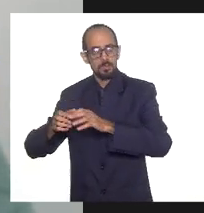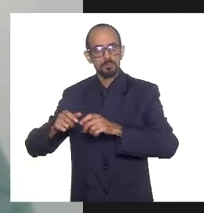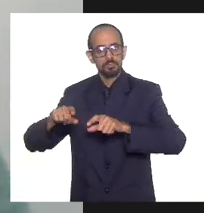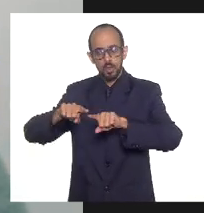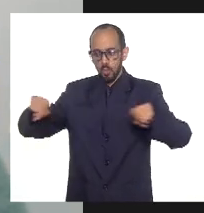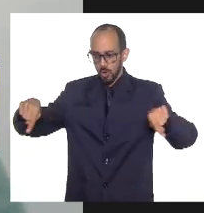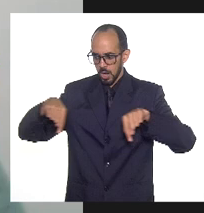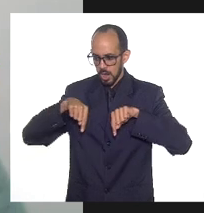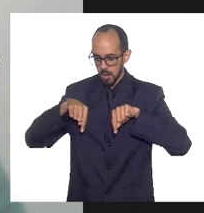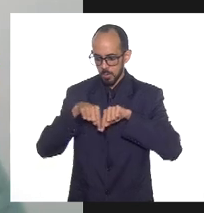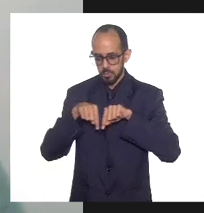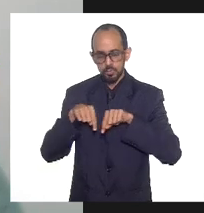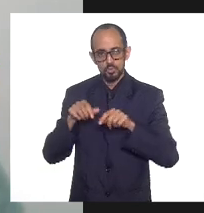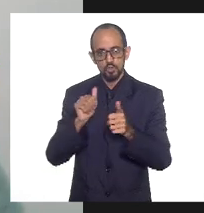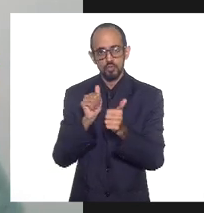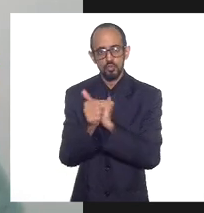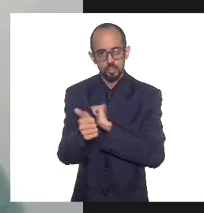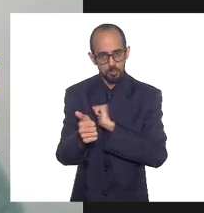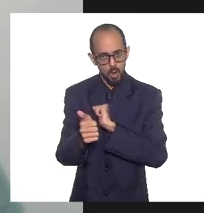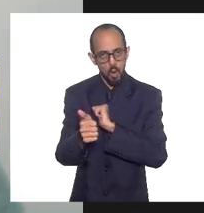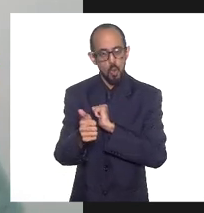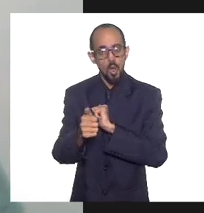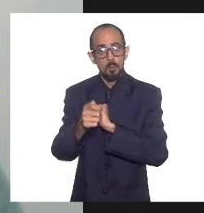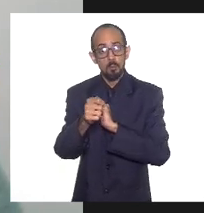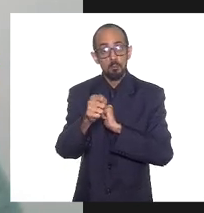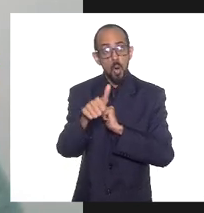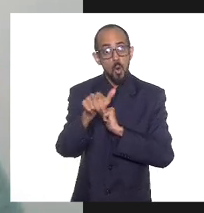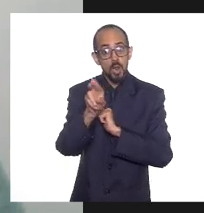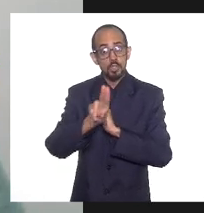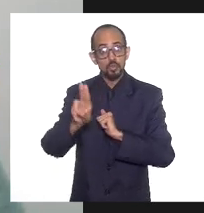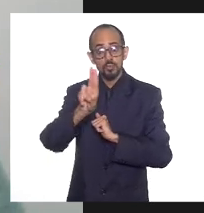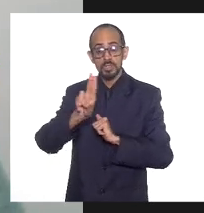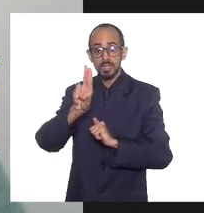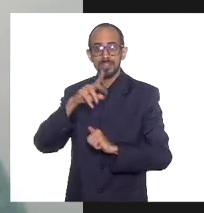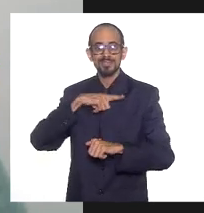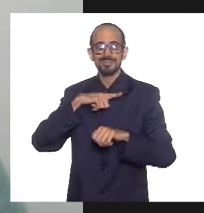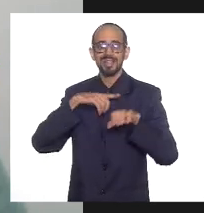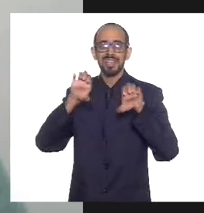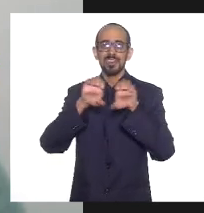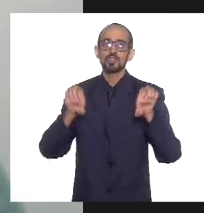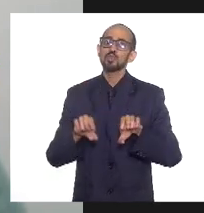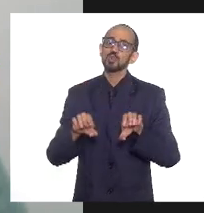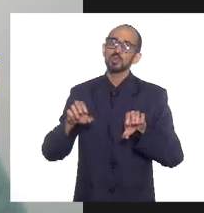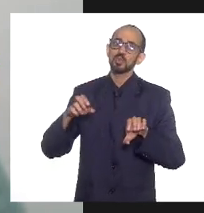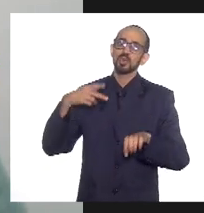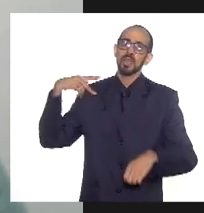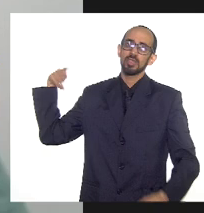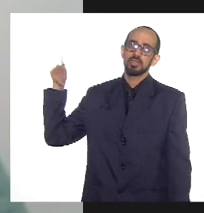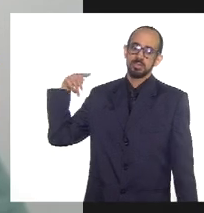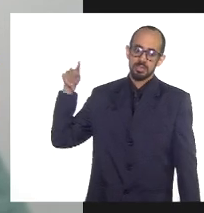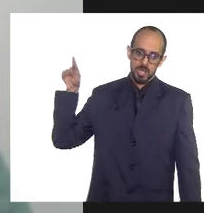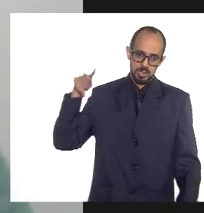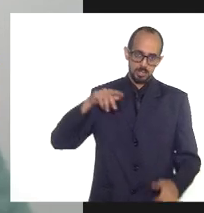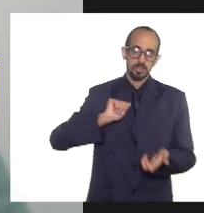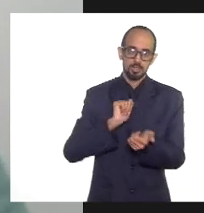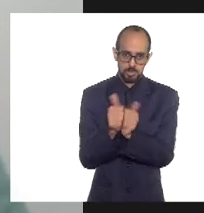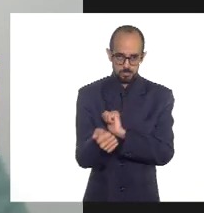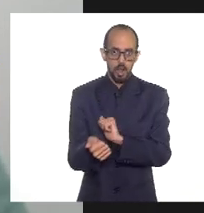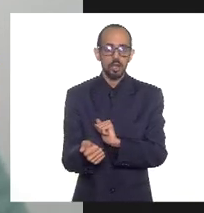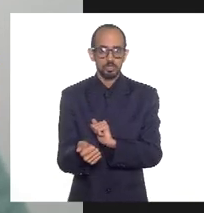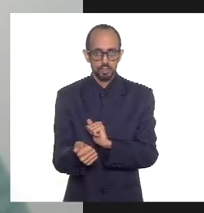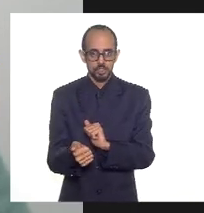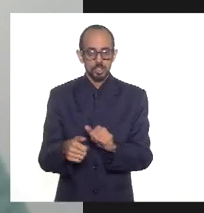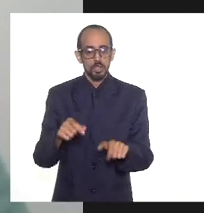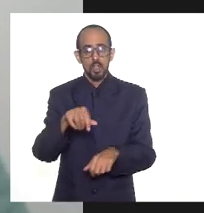Poucas universidades têm a estrutura que tem o Instituto Benjamin Constant na área de esporte. Um